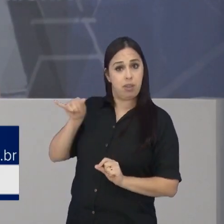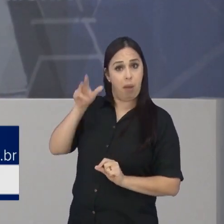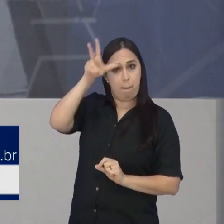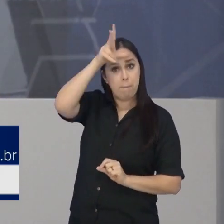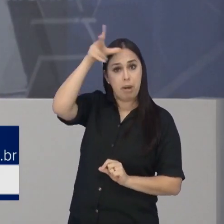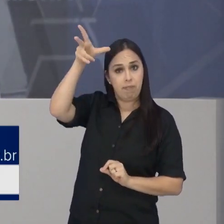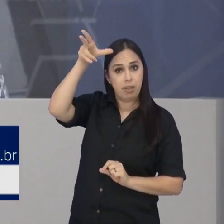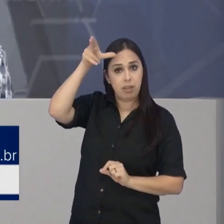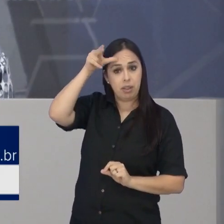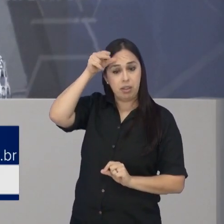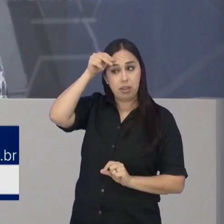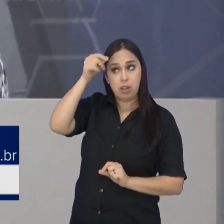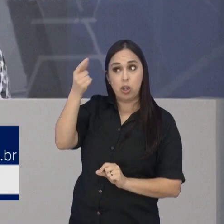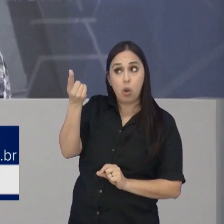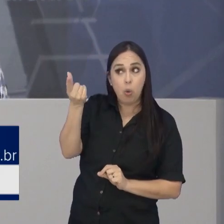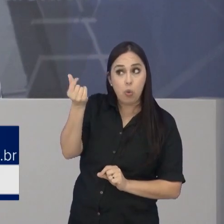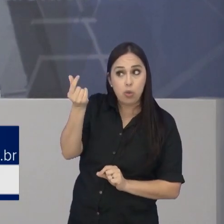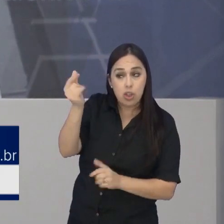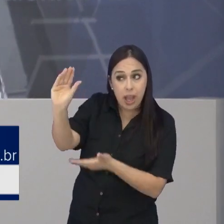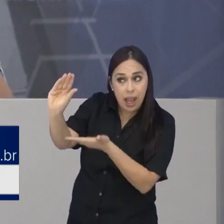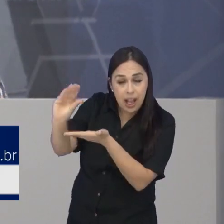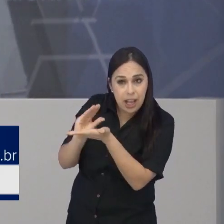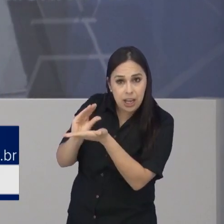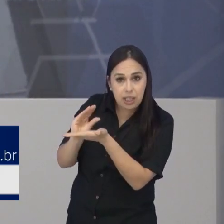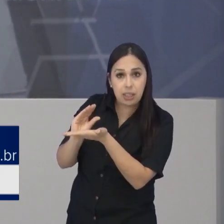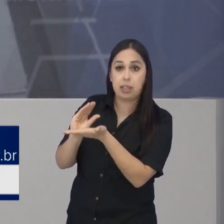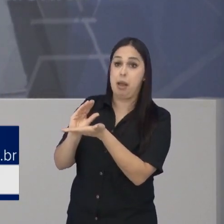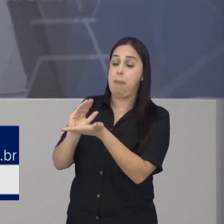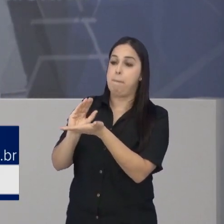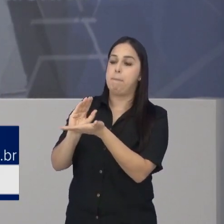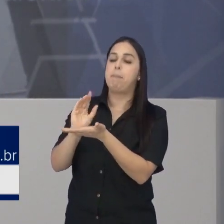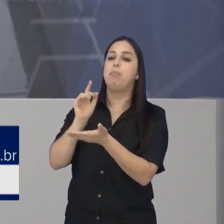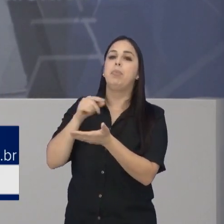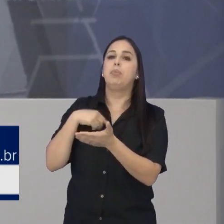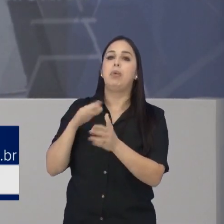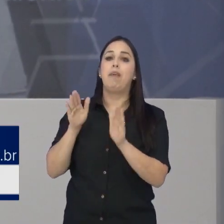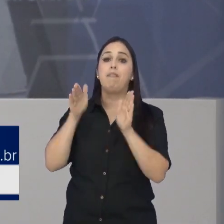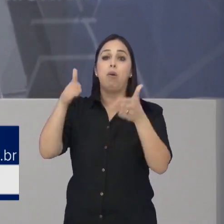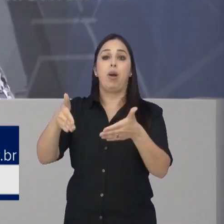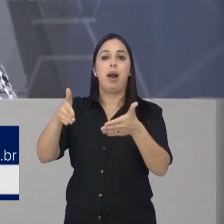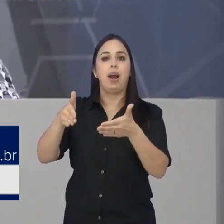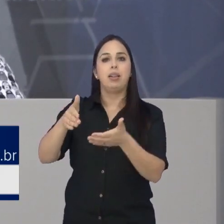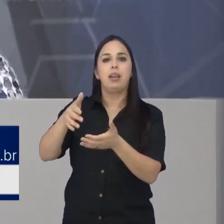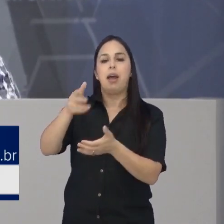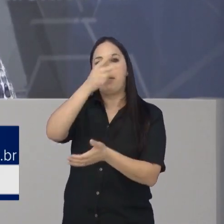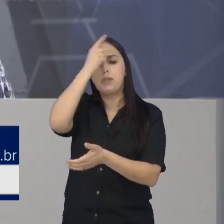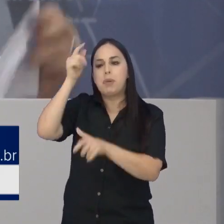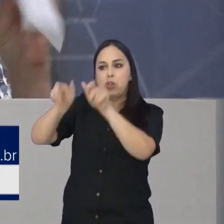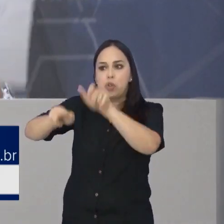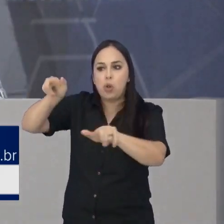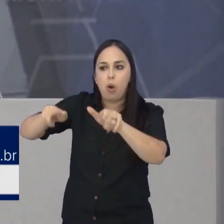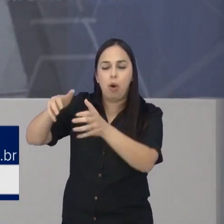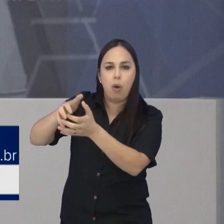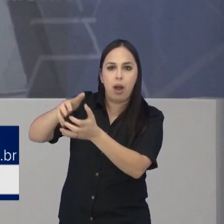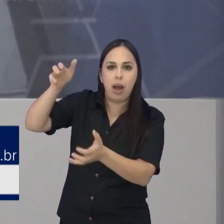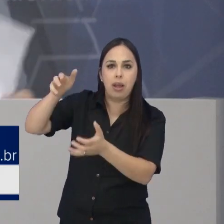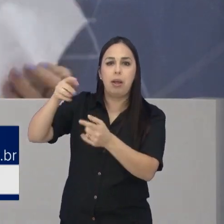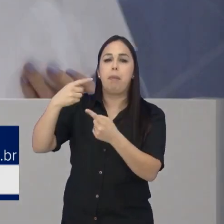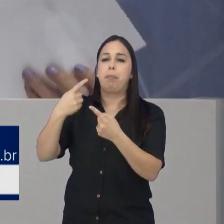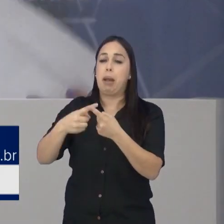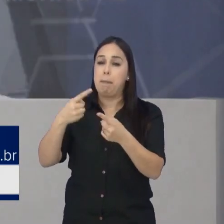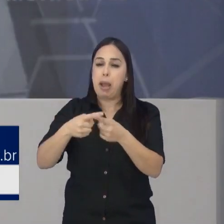que este dinheiro que entrou para gratuidade em função do aumento da